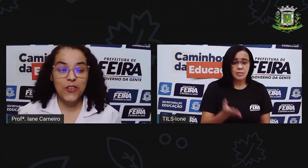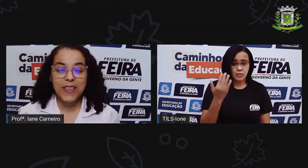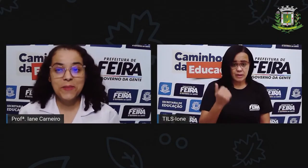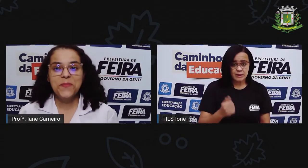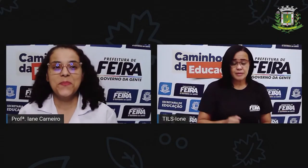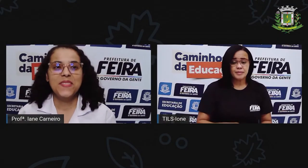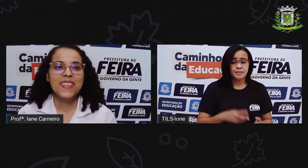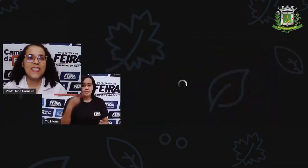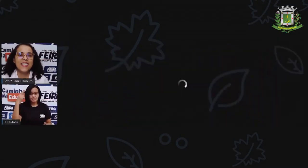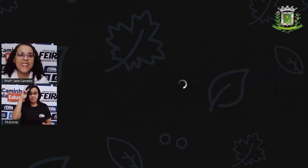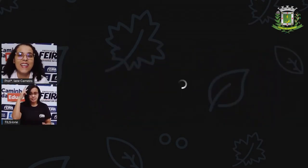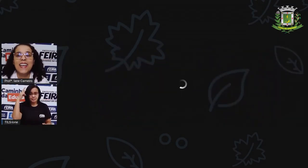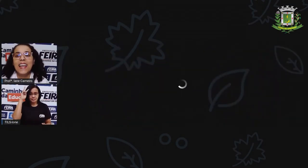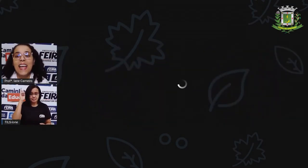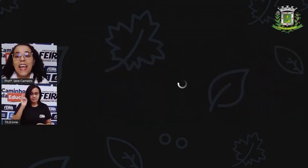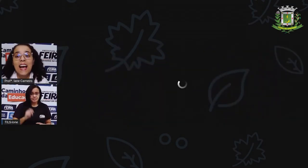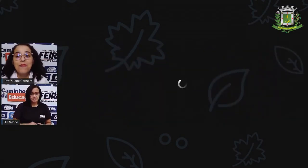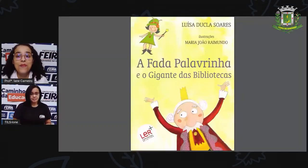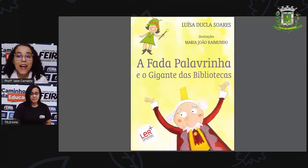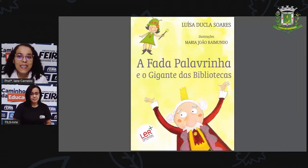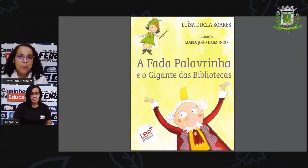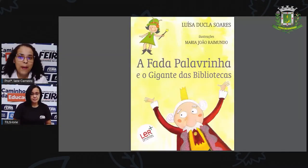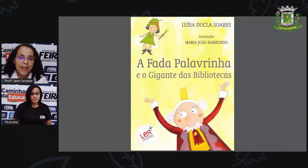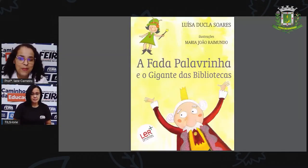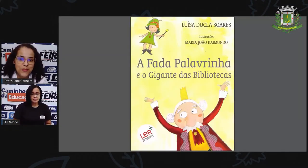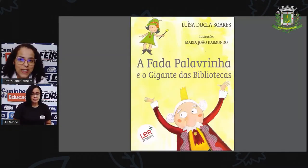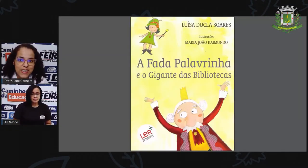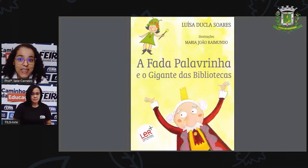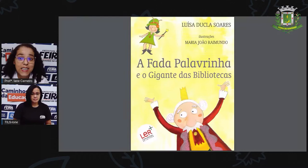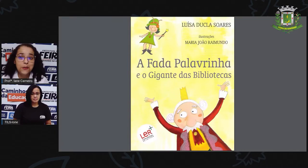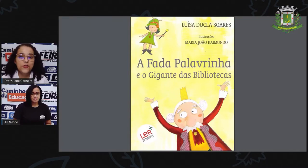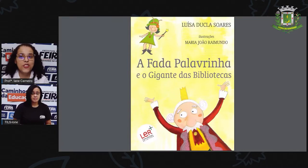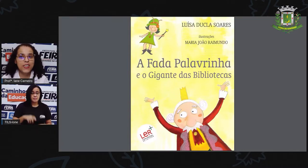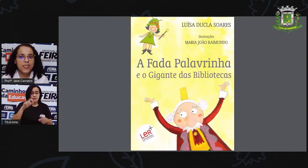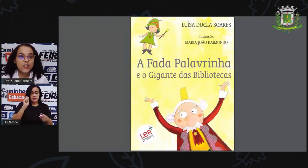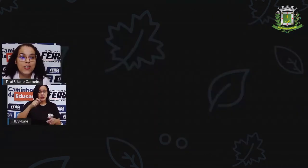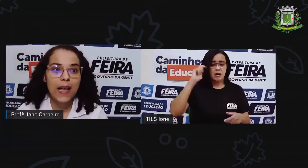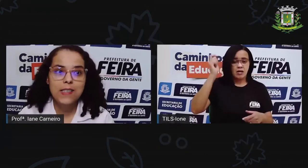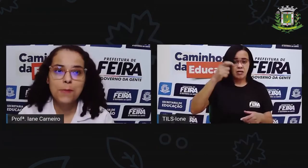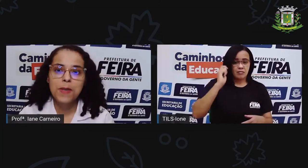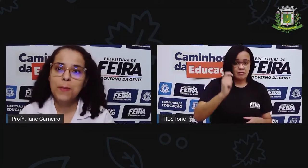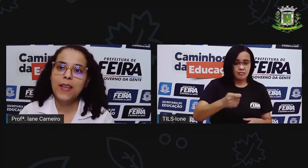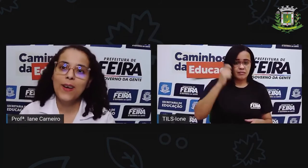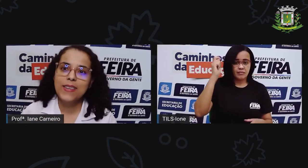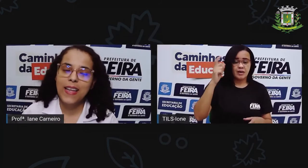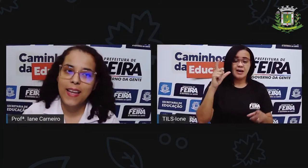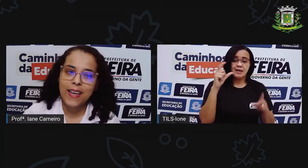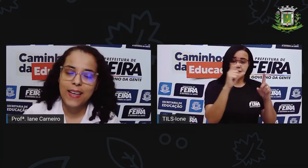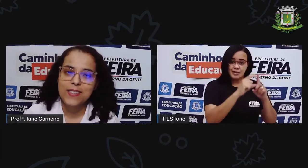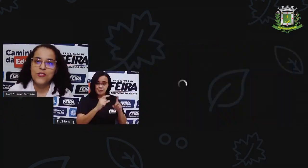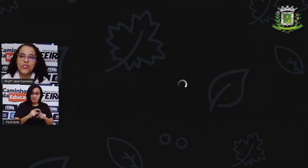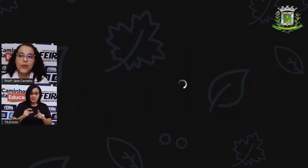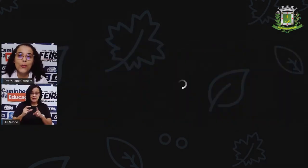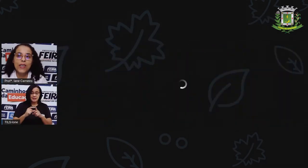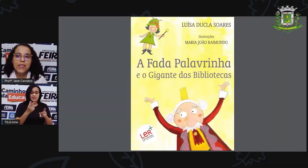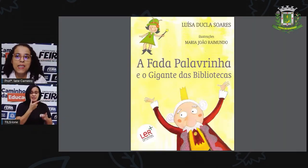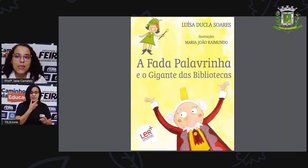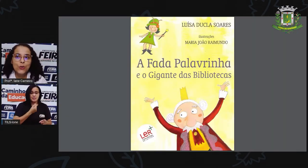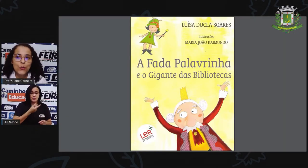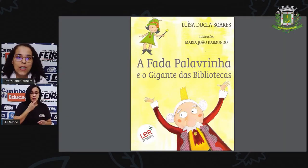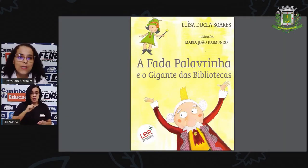a história é A Fada Palavrinha e o Gigante das Bibliotecas, de